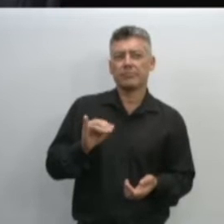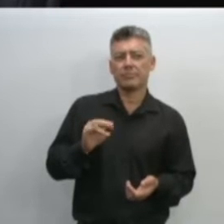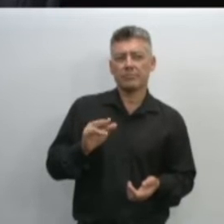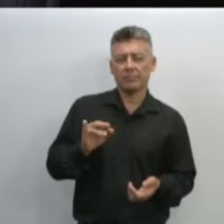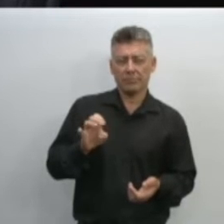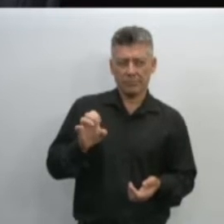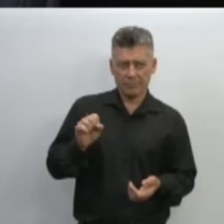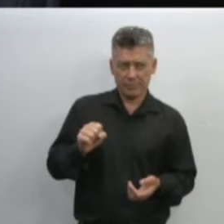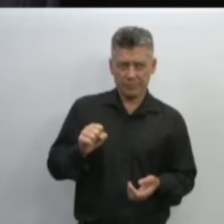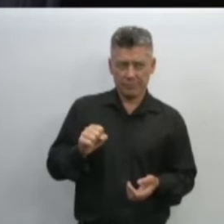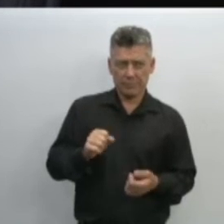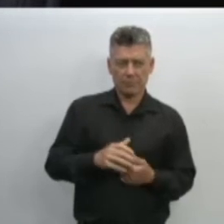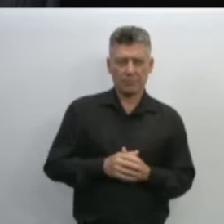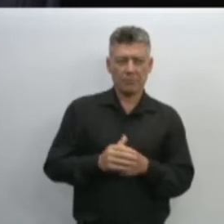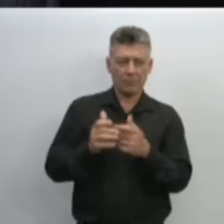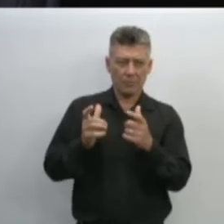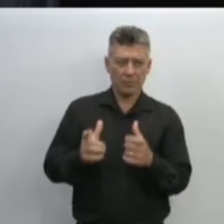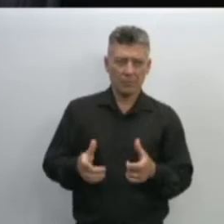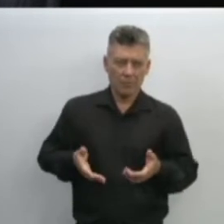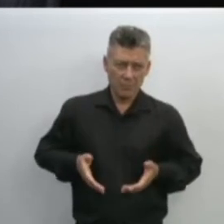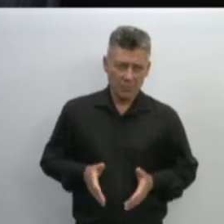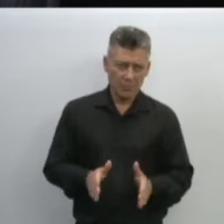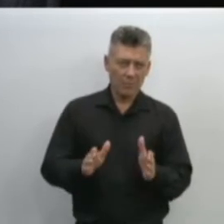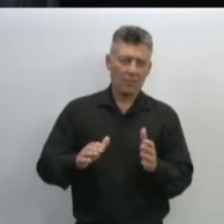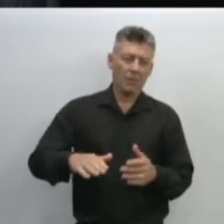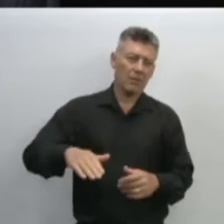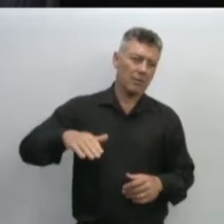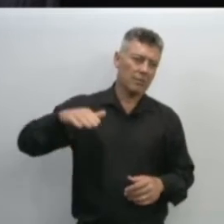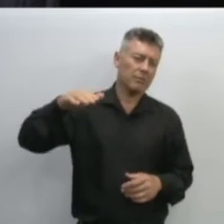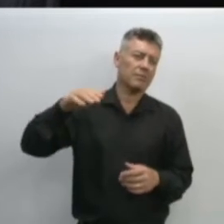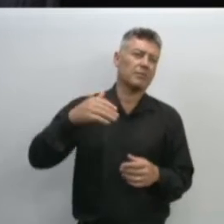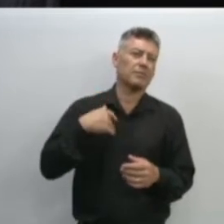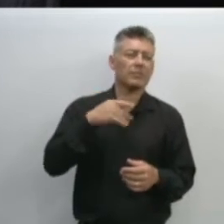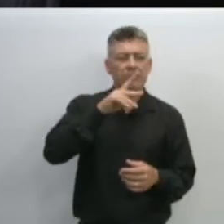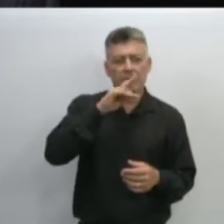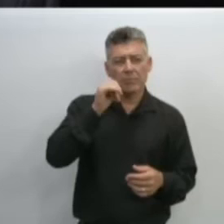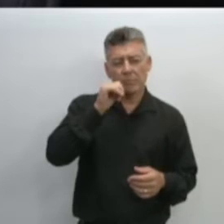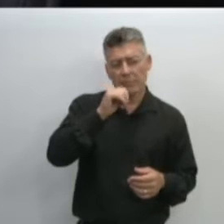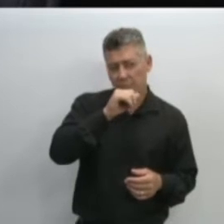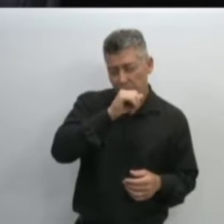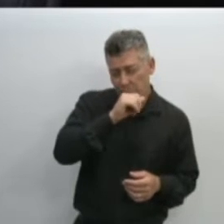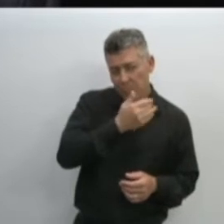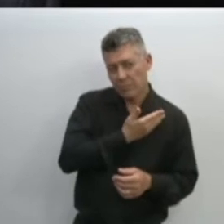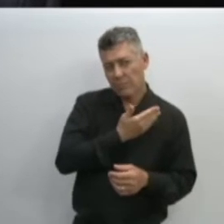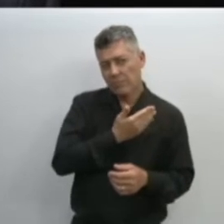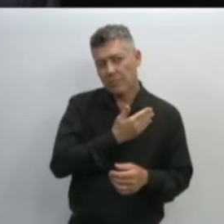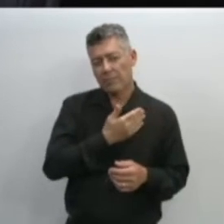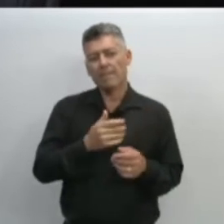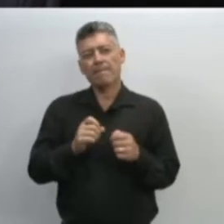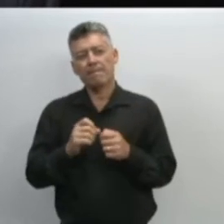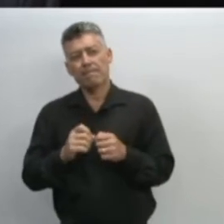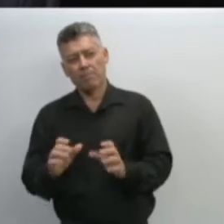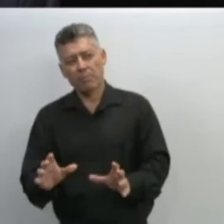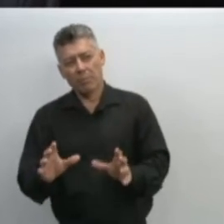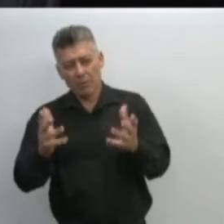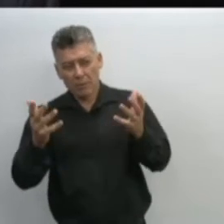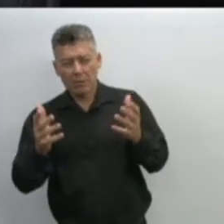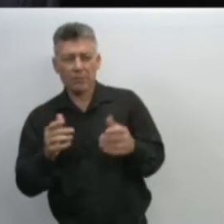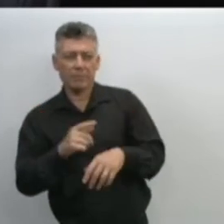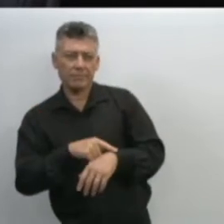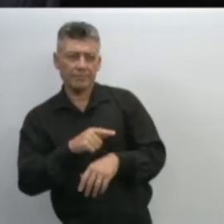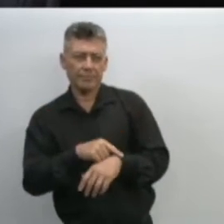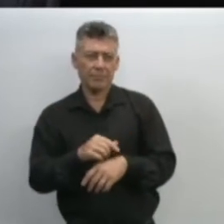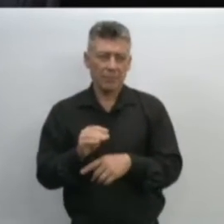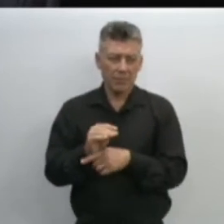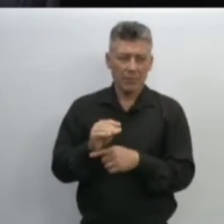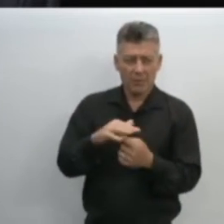no querido bairro Nazaré, no bairro que nasci e me criei, e os pais ficaram muito emocionados, os amigos. Vamos fazer um momento muito bacana homenageando